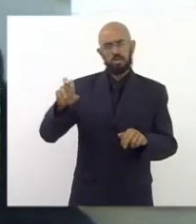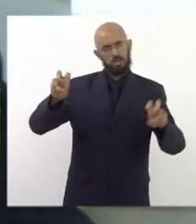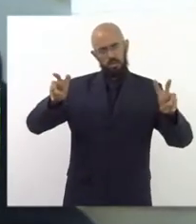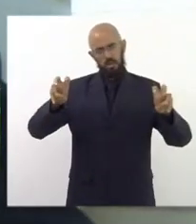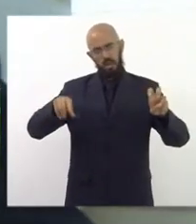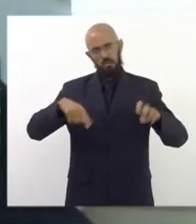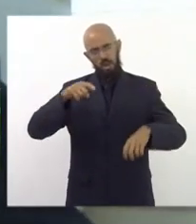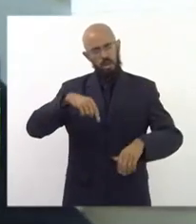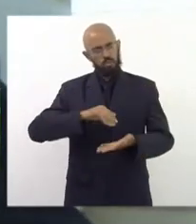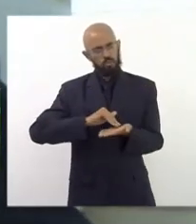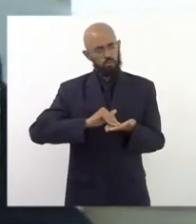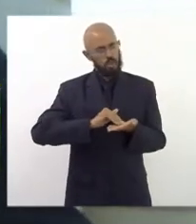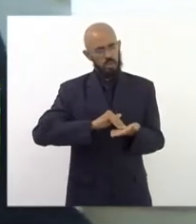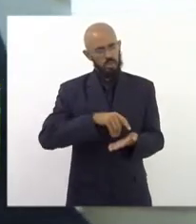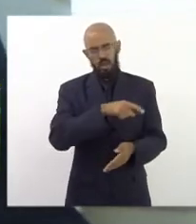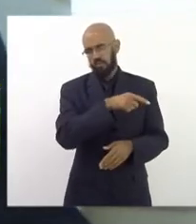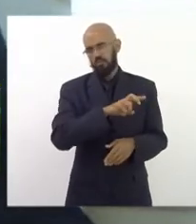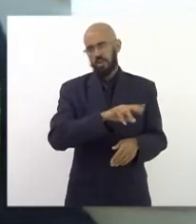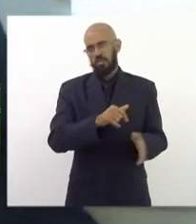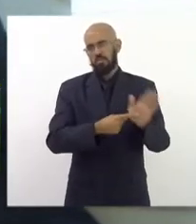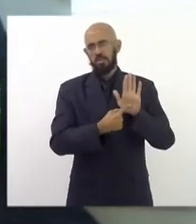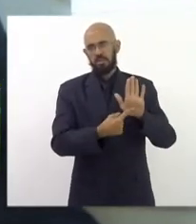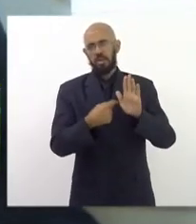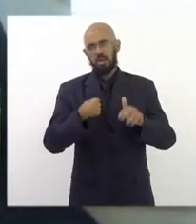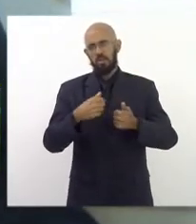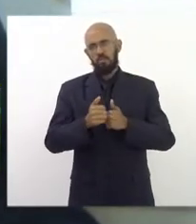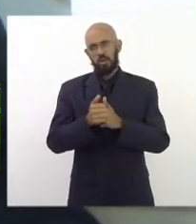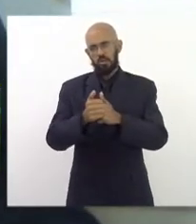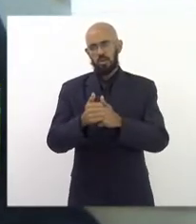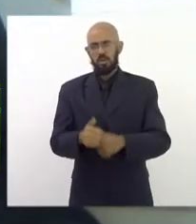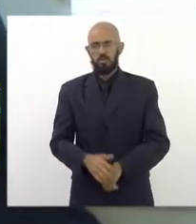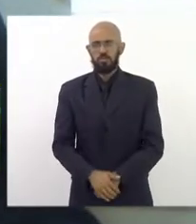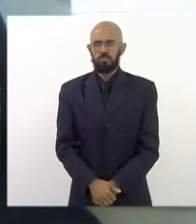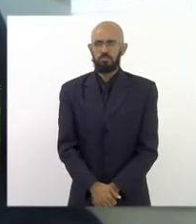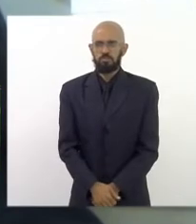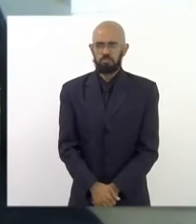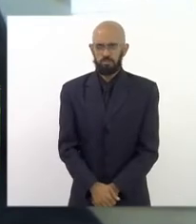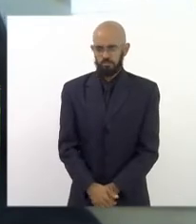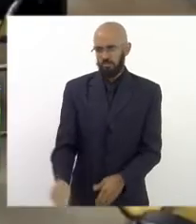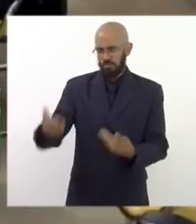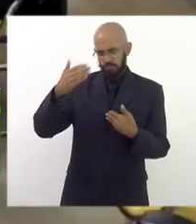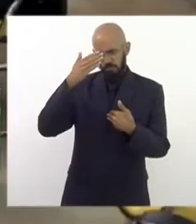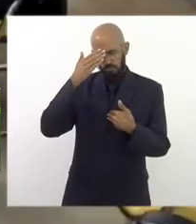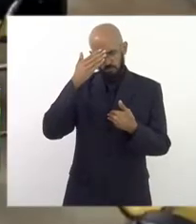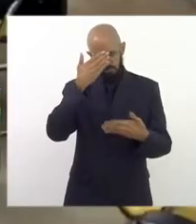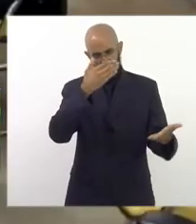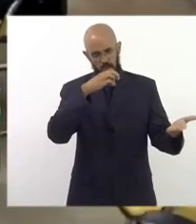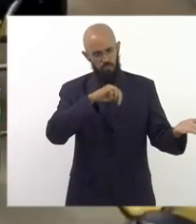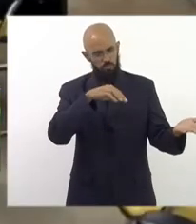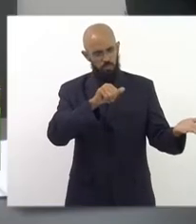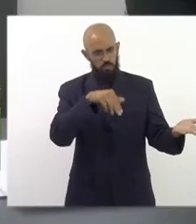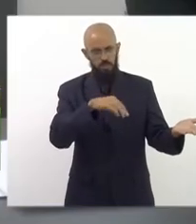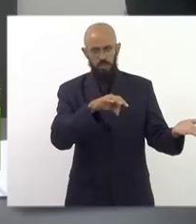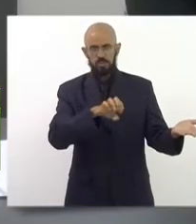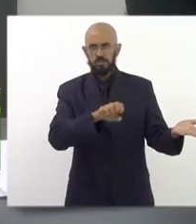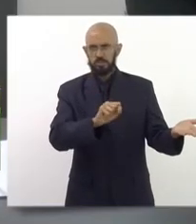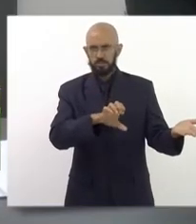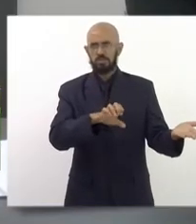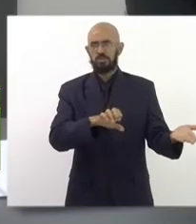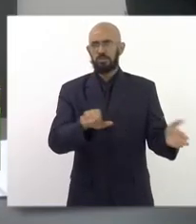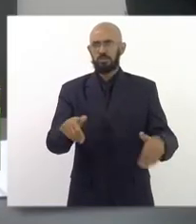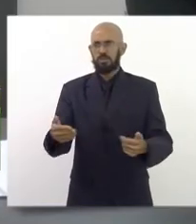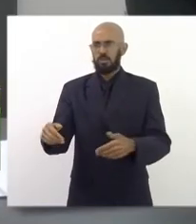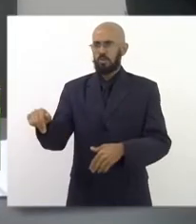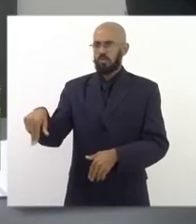Rocha vai fazer a apresentação e eu vou acompanhá-lo daqui. Obrigado, Montese. Então, o